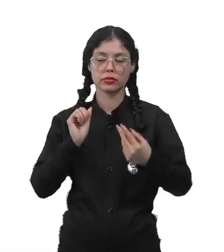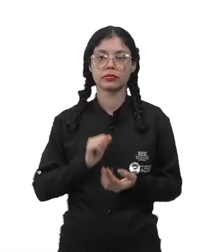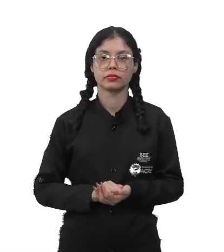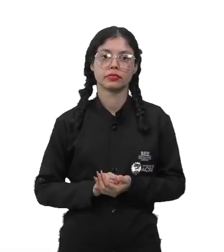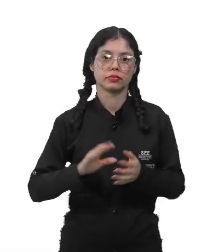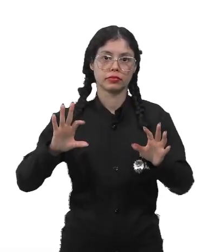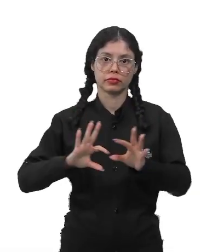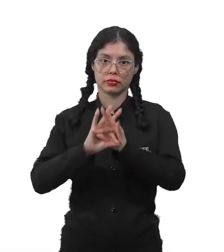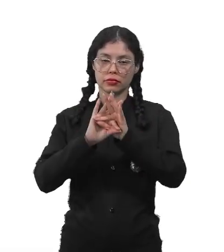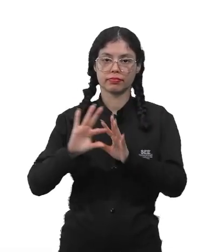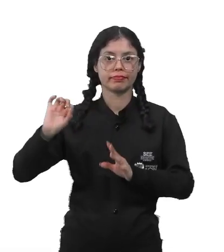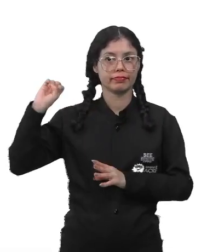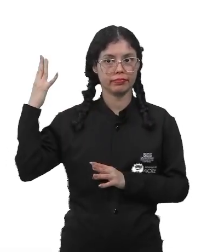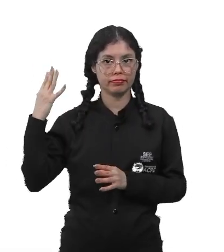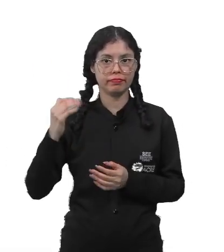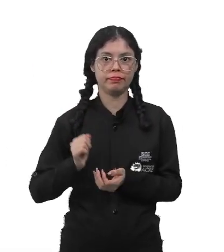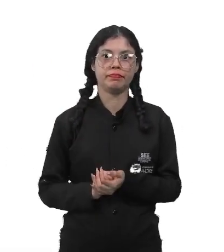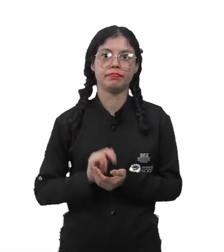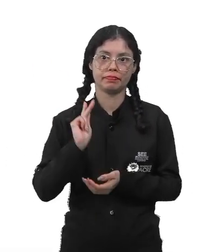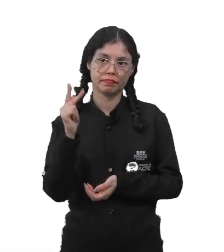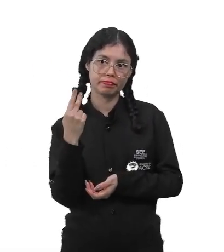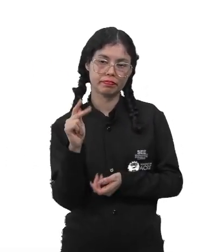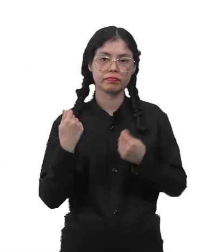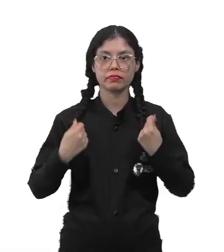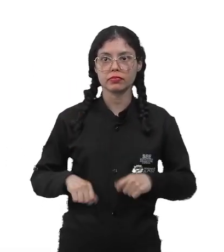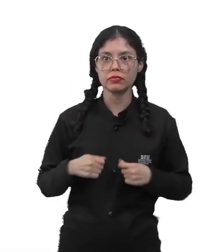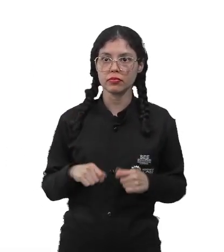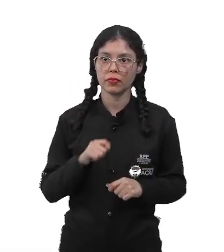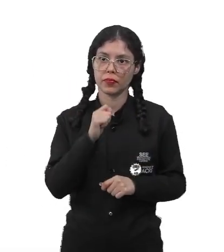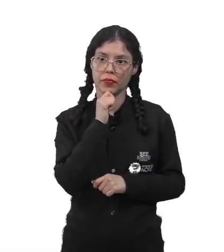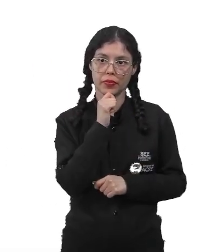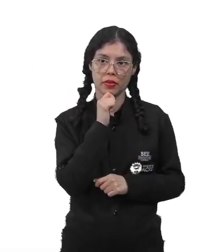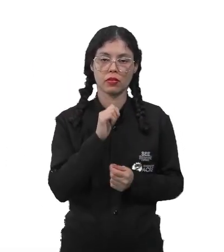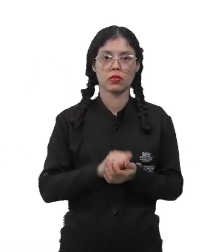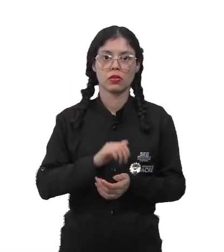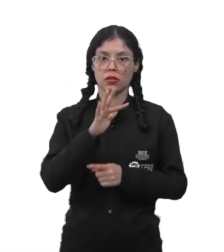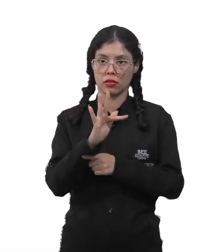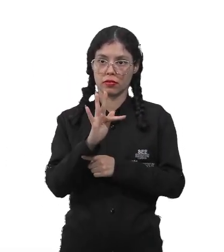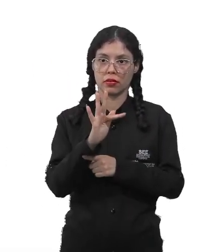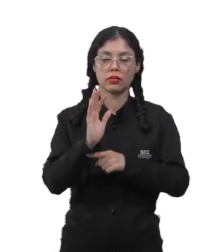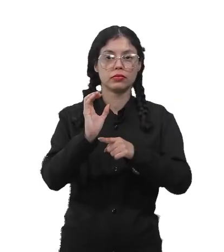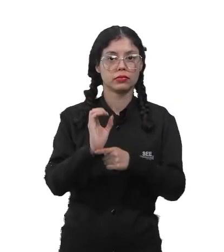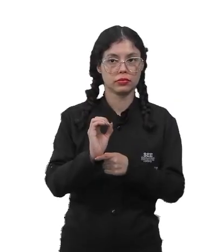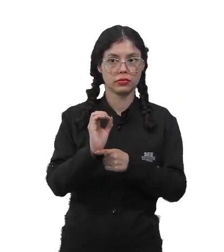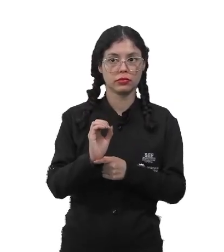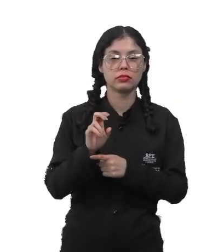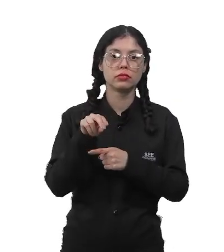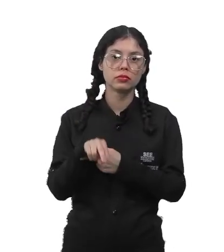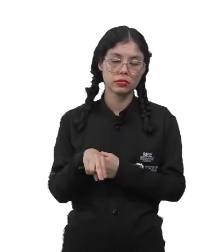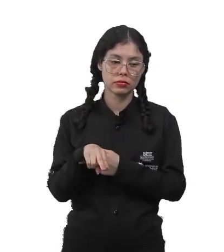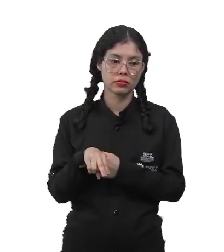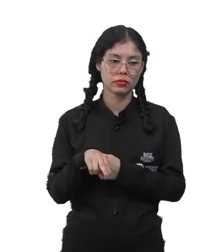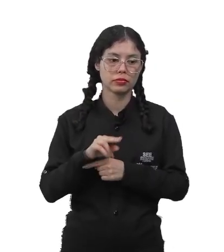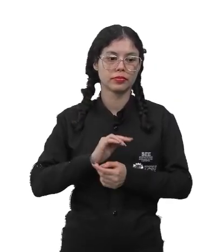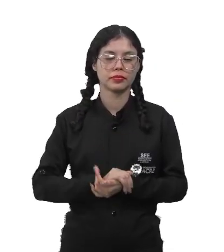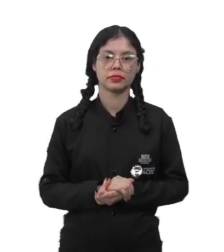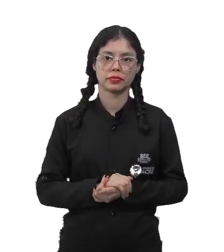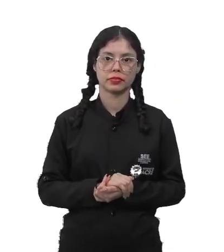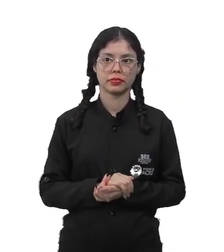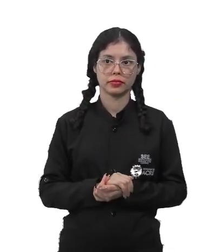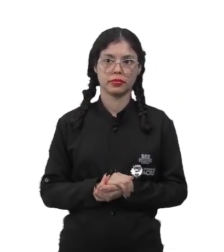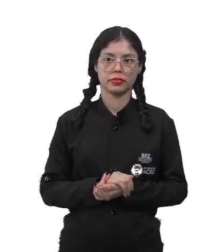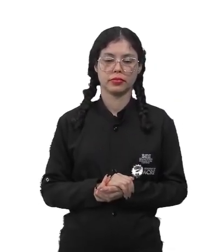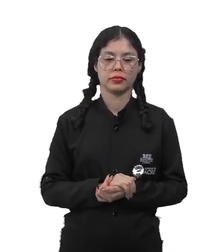essa ligação acontecer, o hidrogênio ele precisa estar ligado ou com flúor, ou com oxigênio, ou